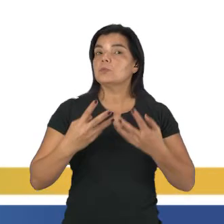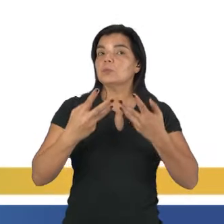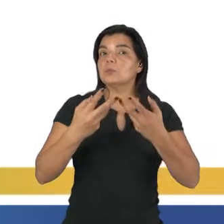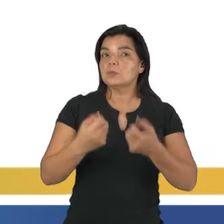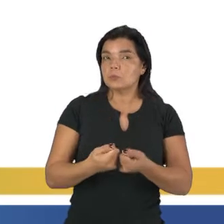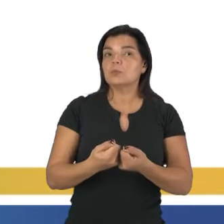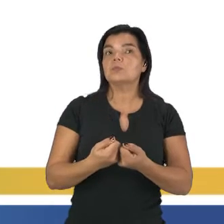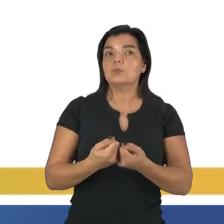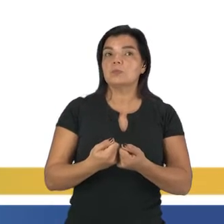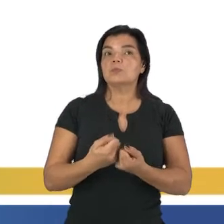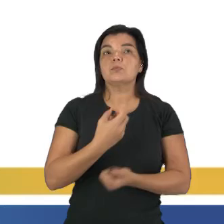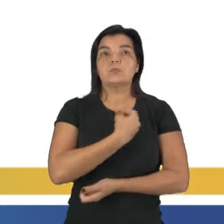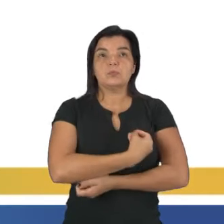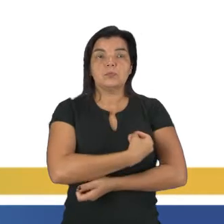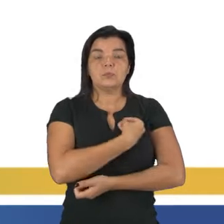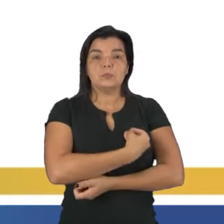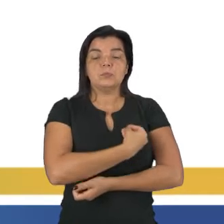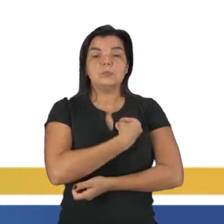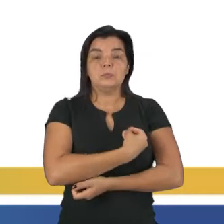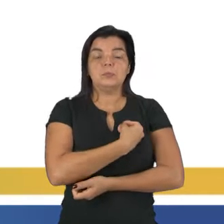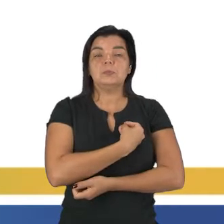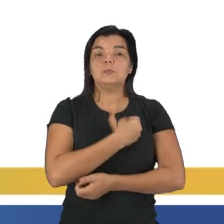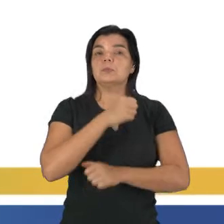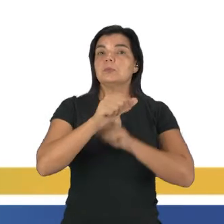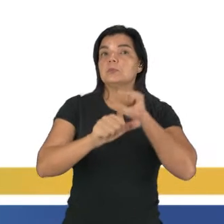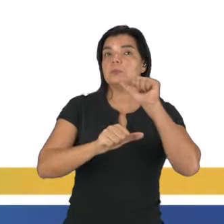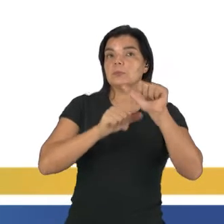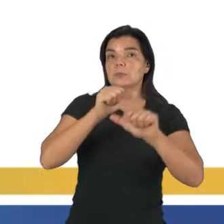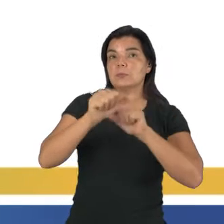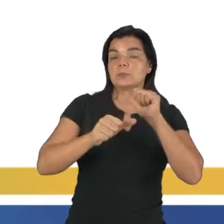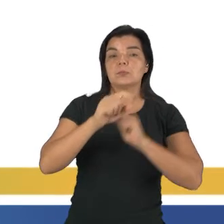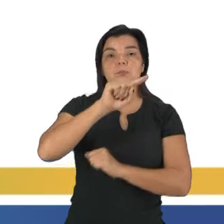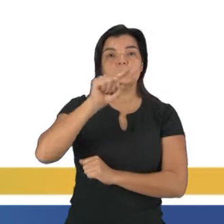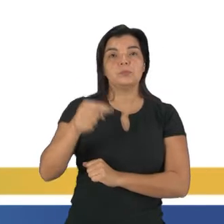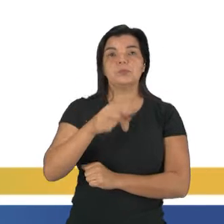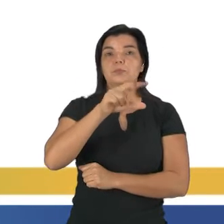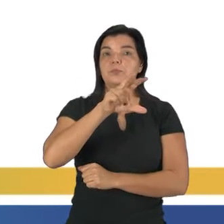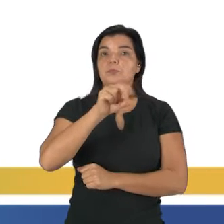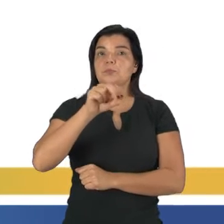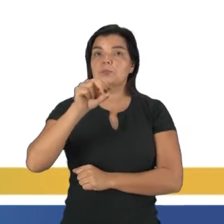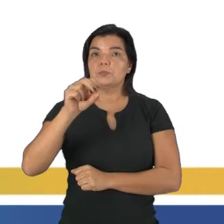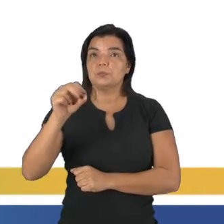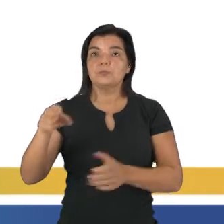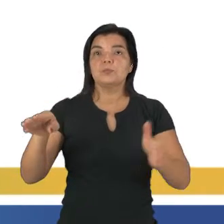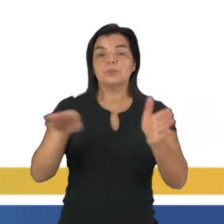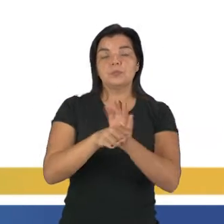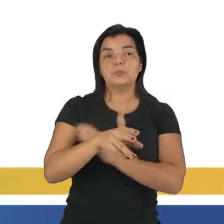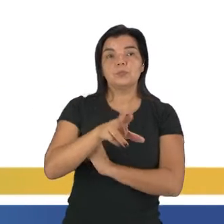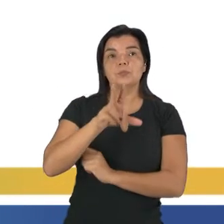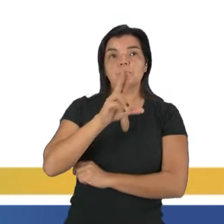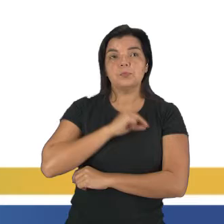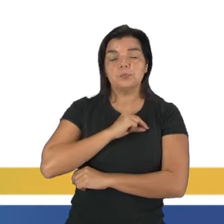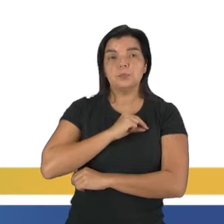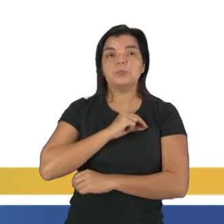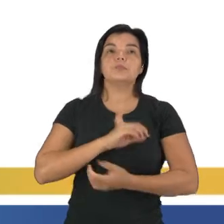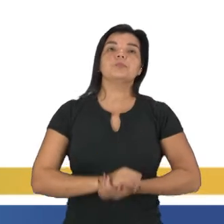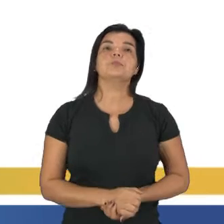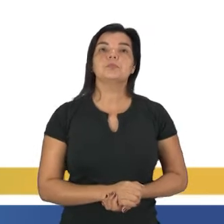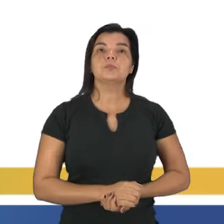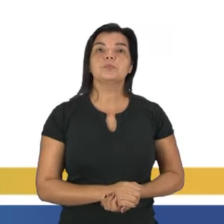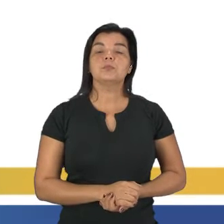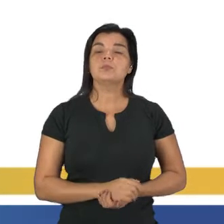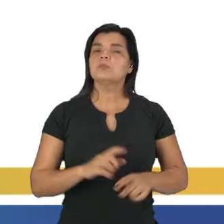isso viria a ser transformado no ano de 1500, com a chegada dos europeus por